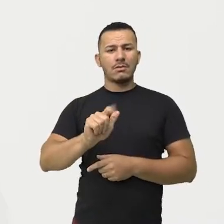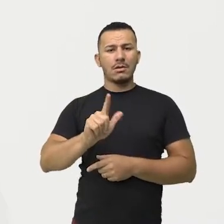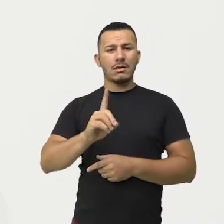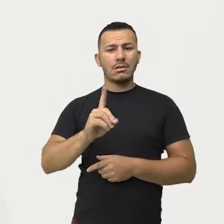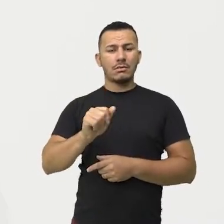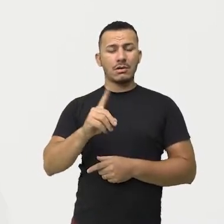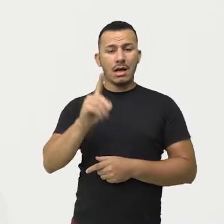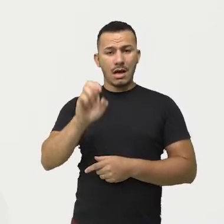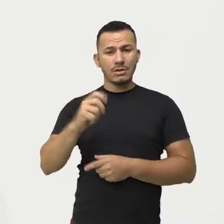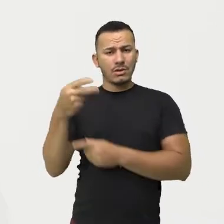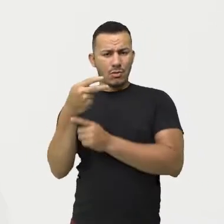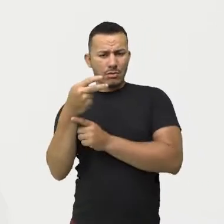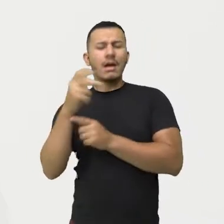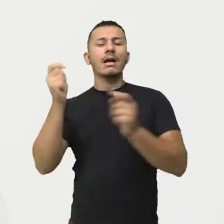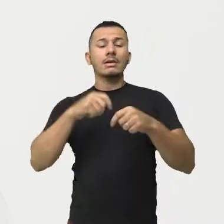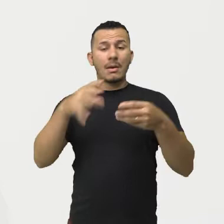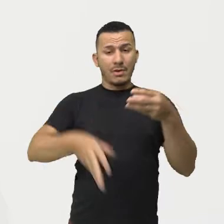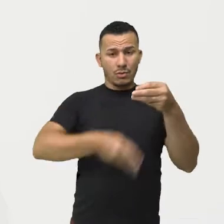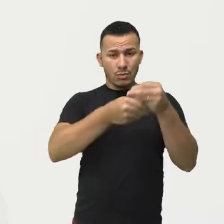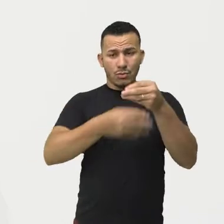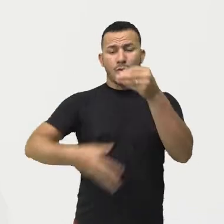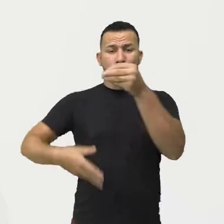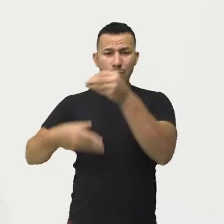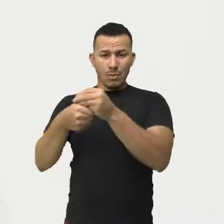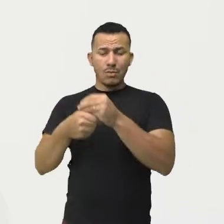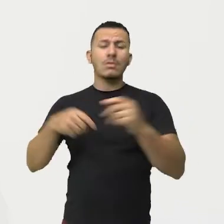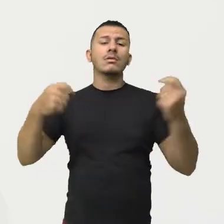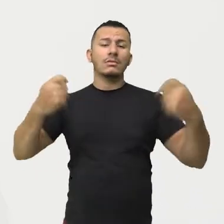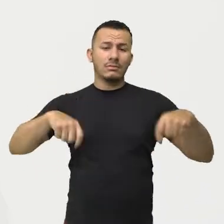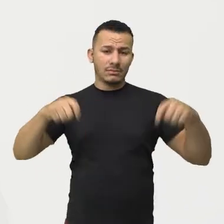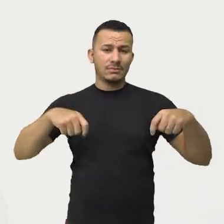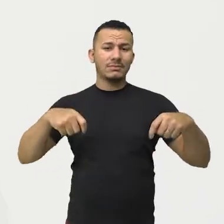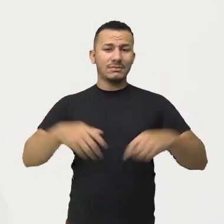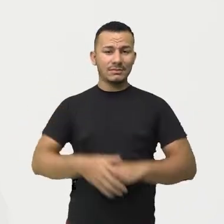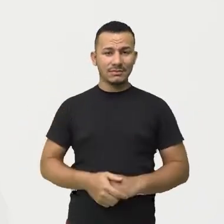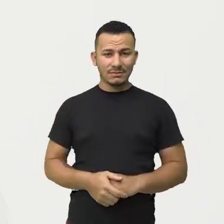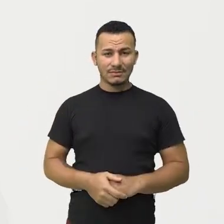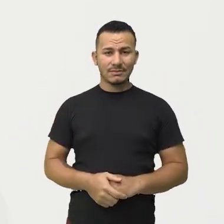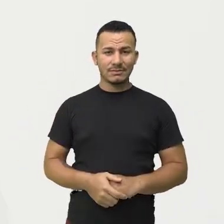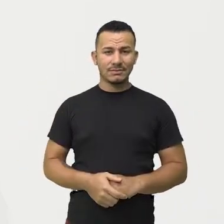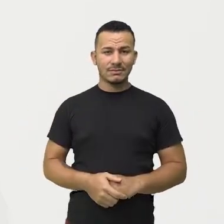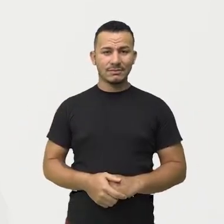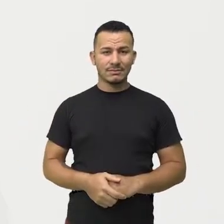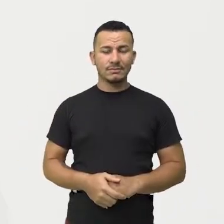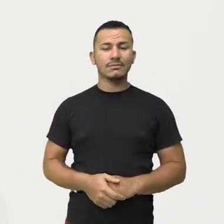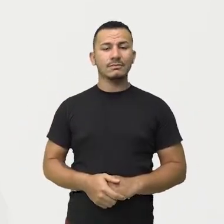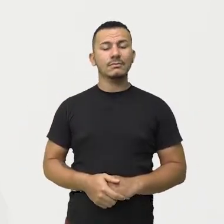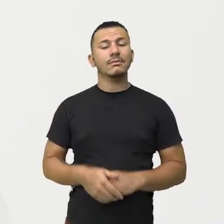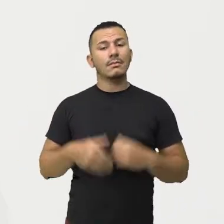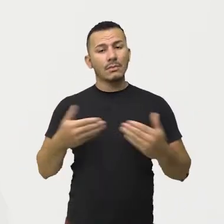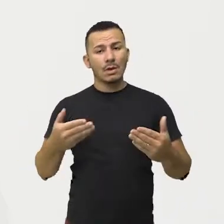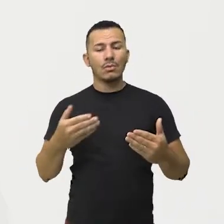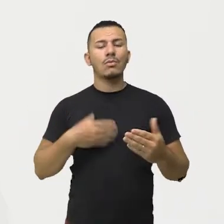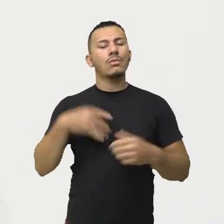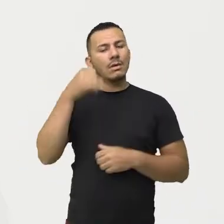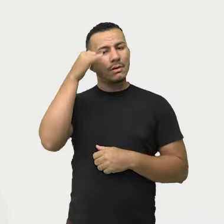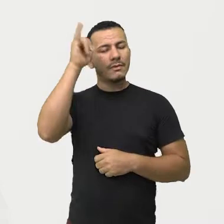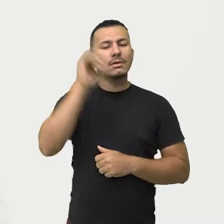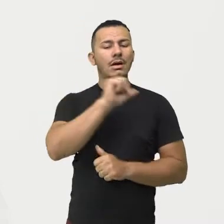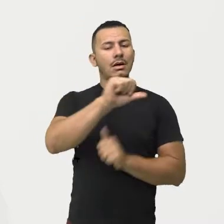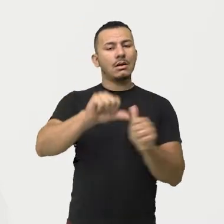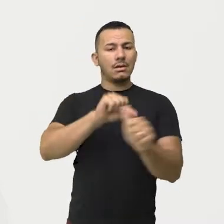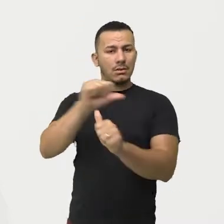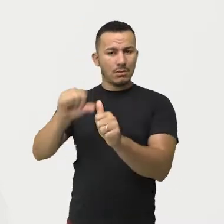mesmo número aos dois membros da igualdade. Com isso, nós não